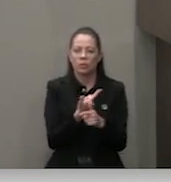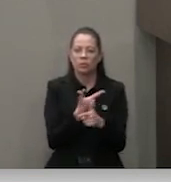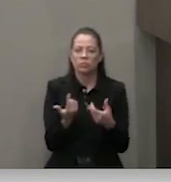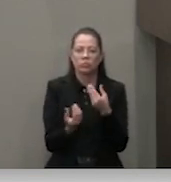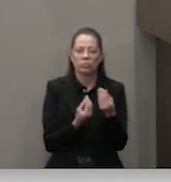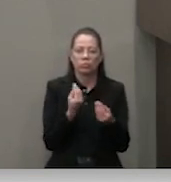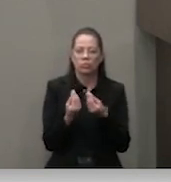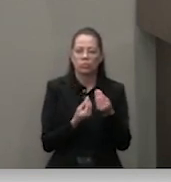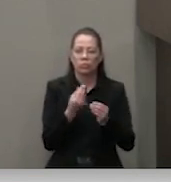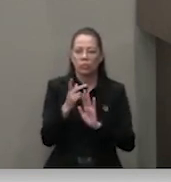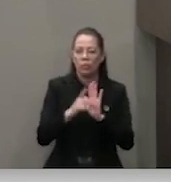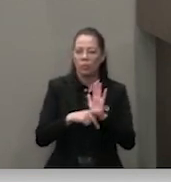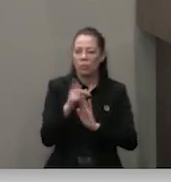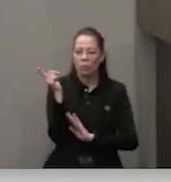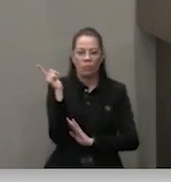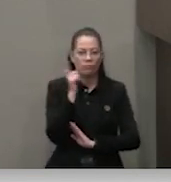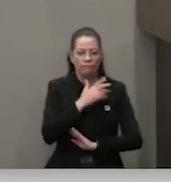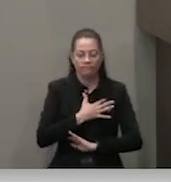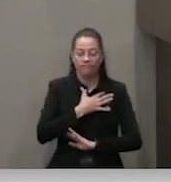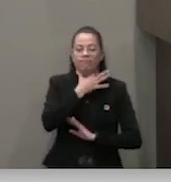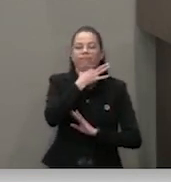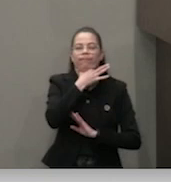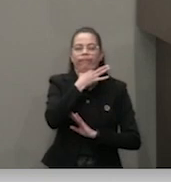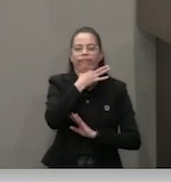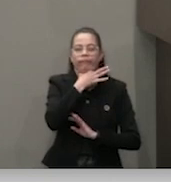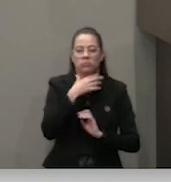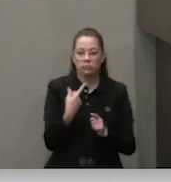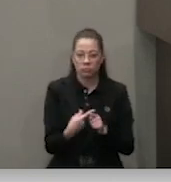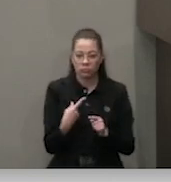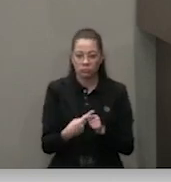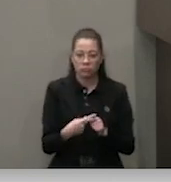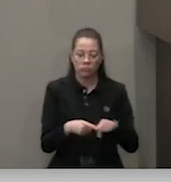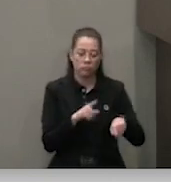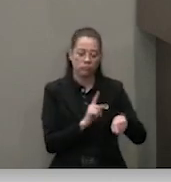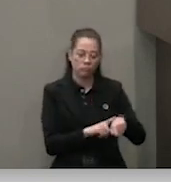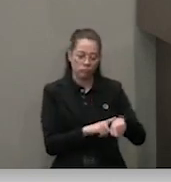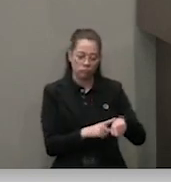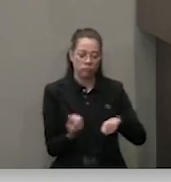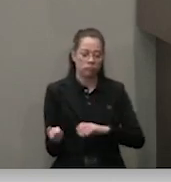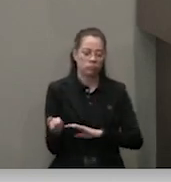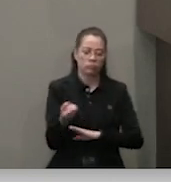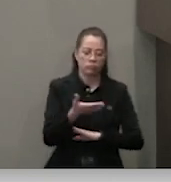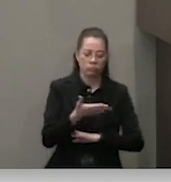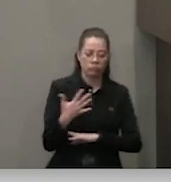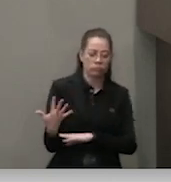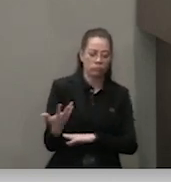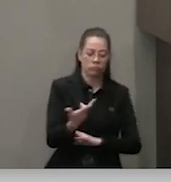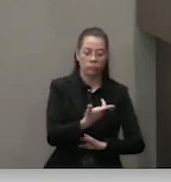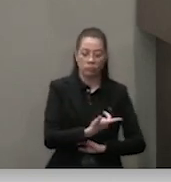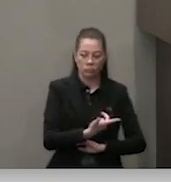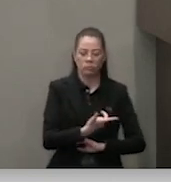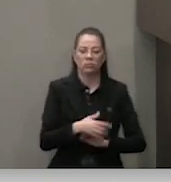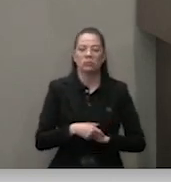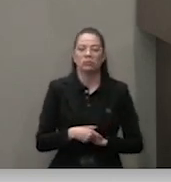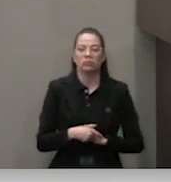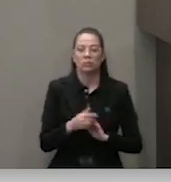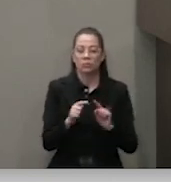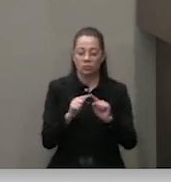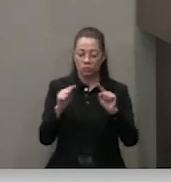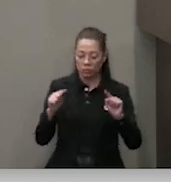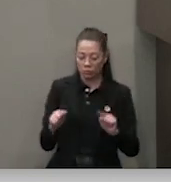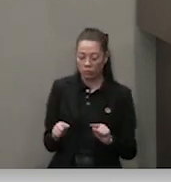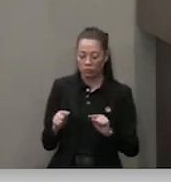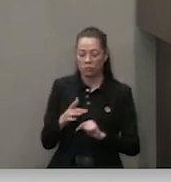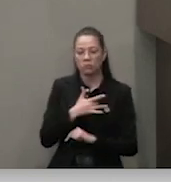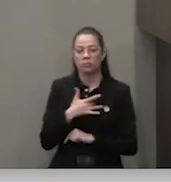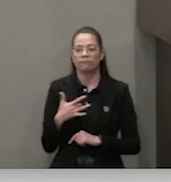planejamento que guente porque a cada tempo se renovam todos os funcionários da